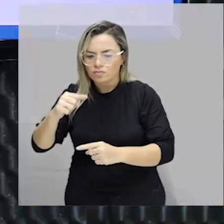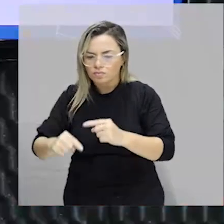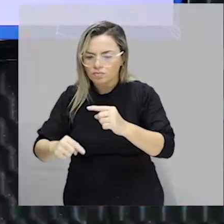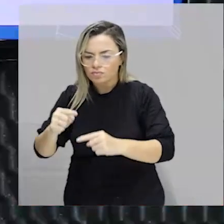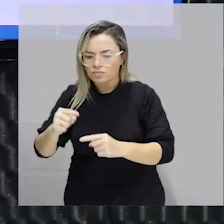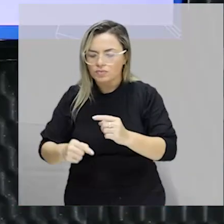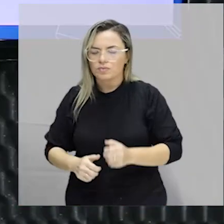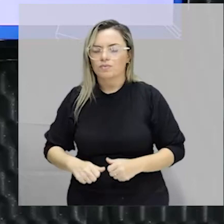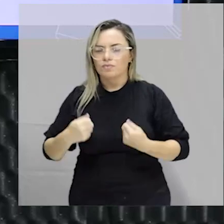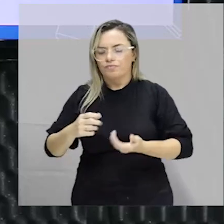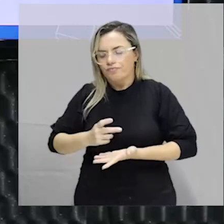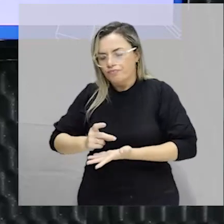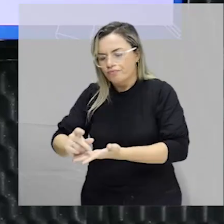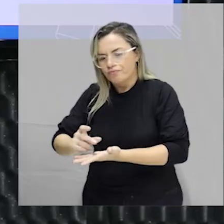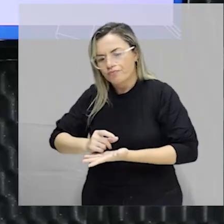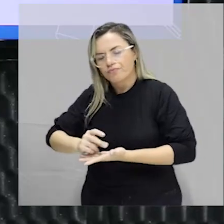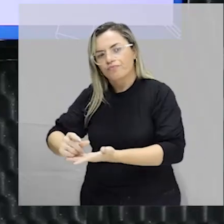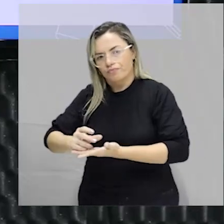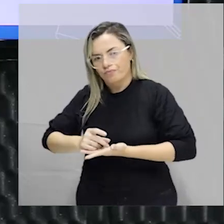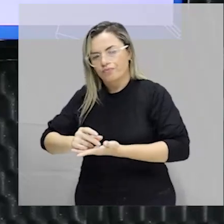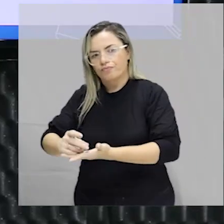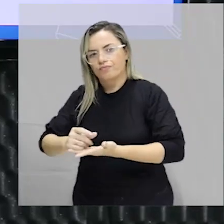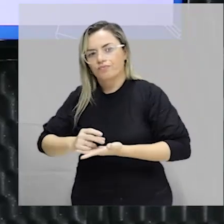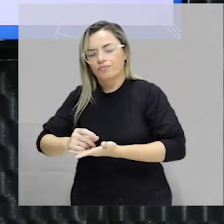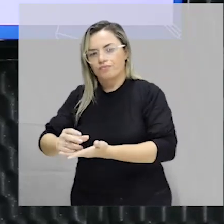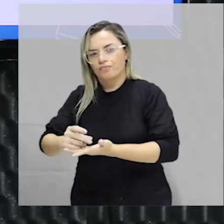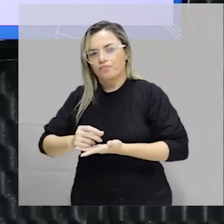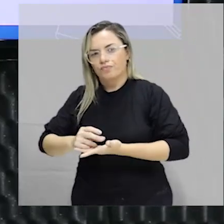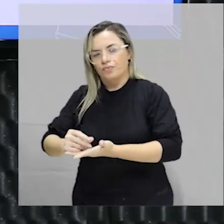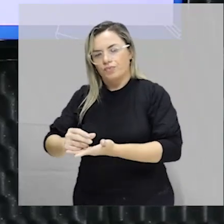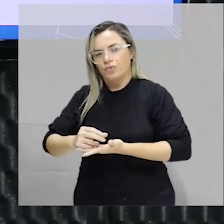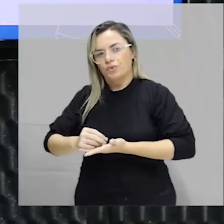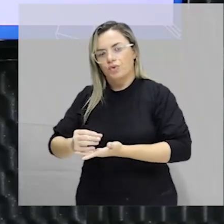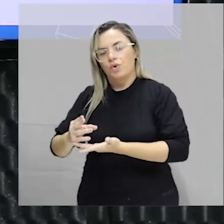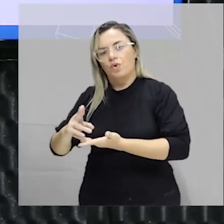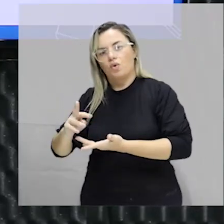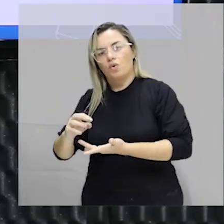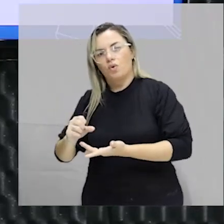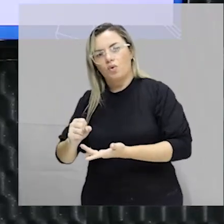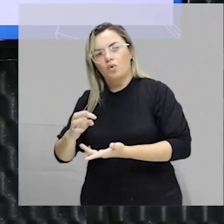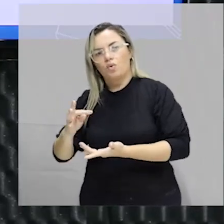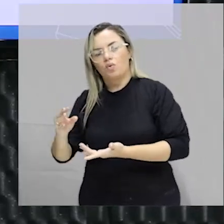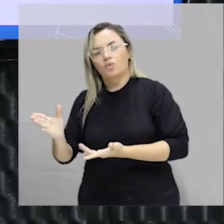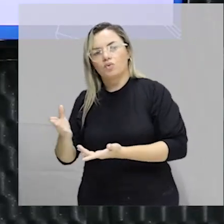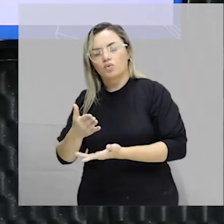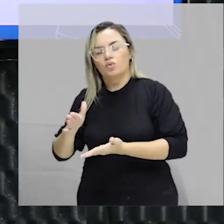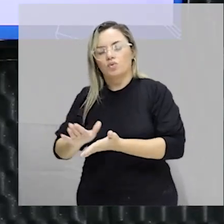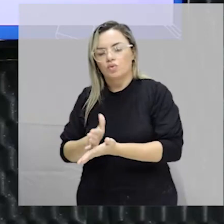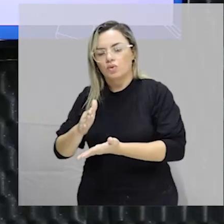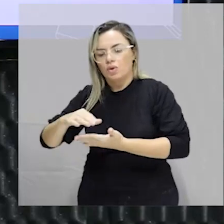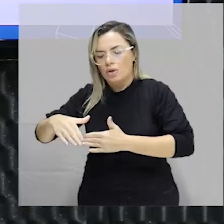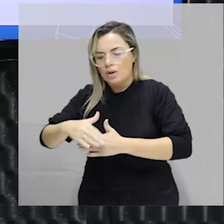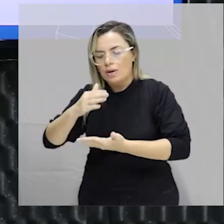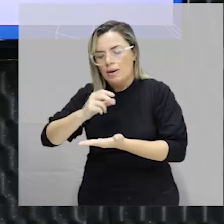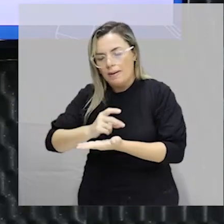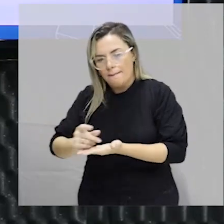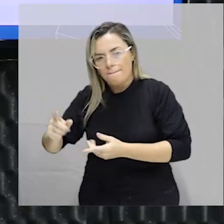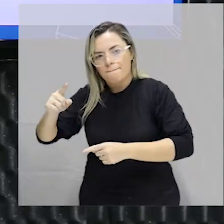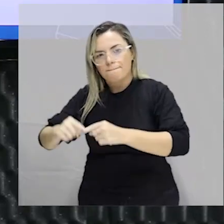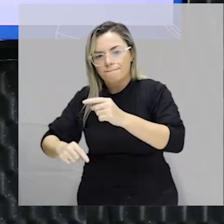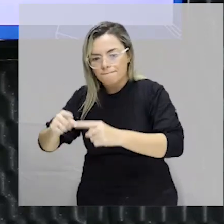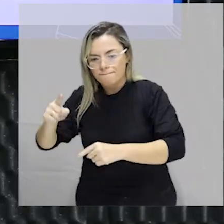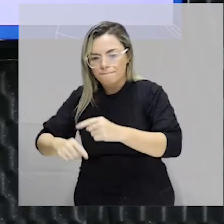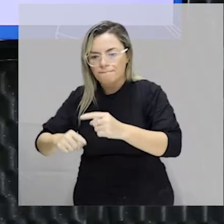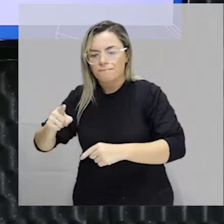dinheiro. Esse dinheiro investido é chamado custo de produção. Aí a gente custeia a produção, produz a